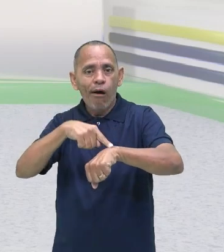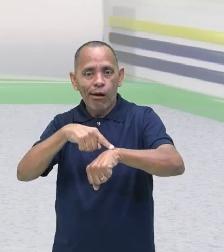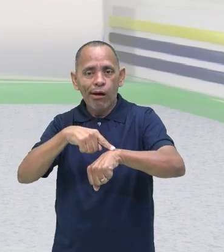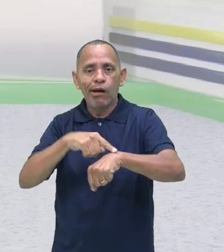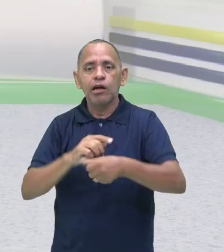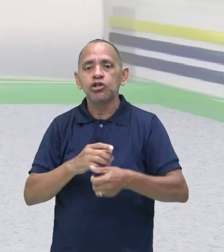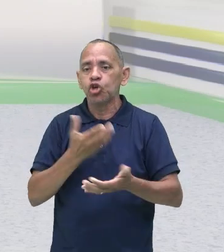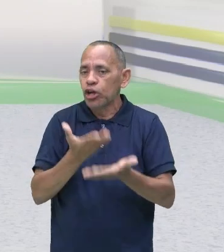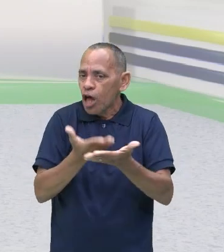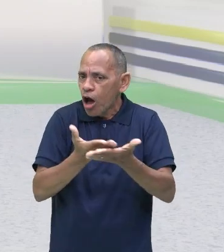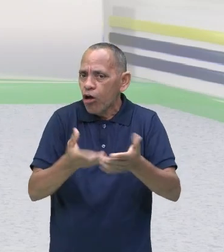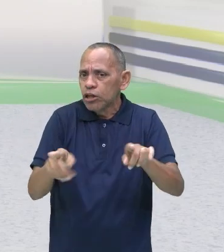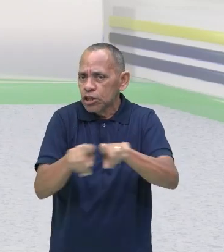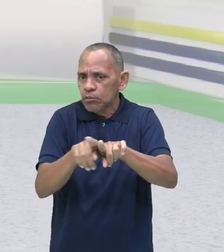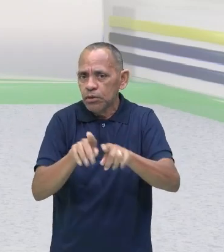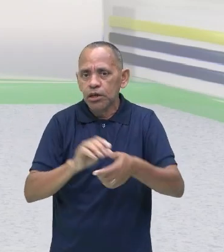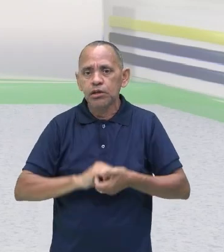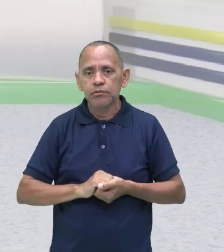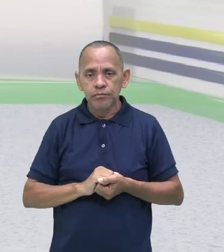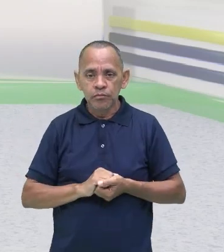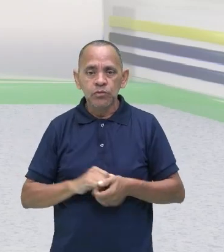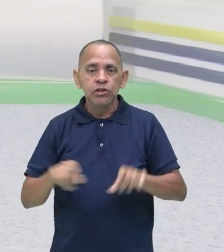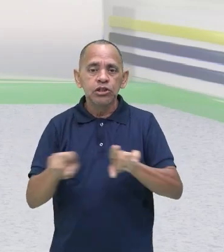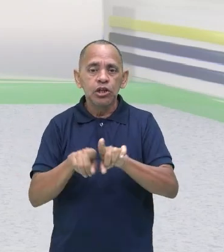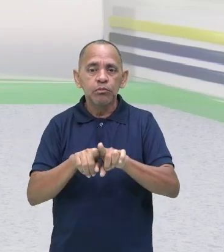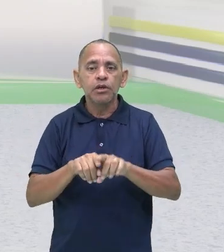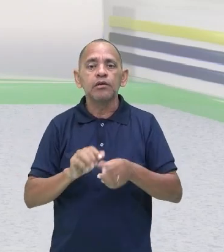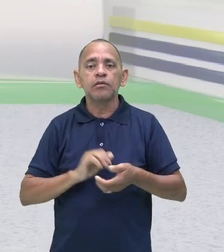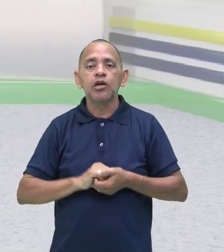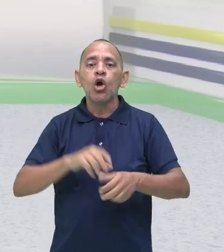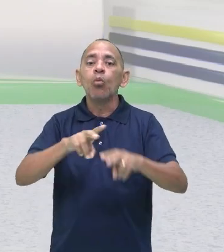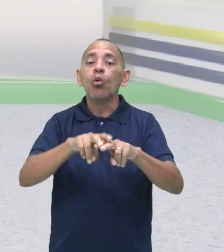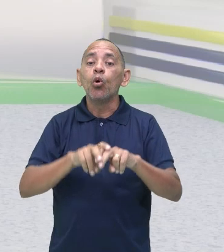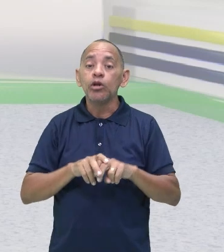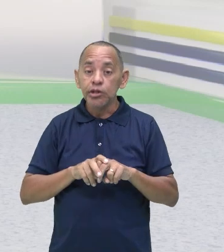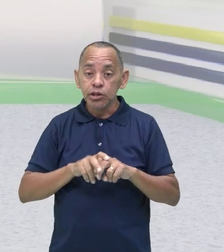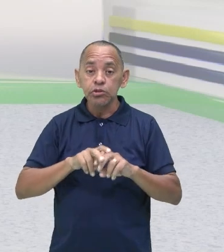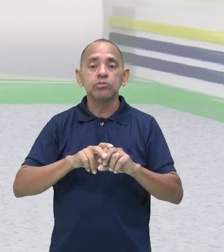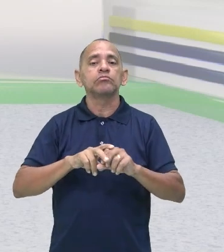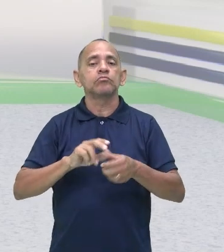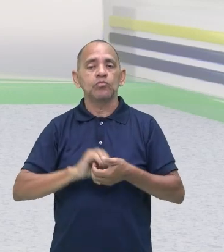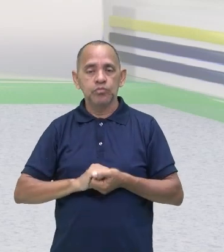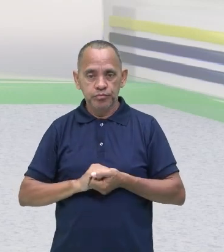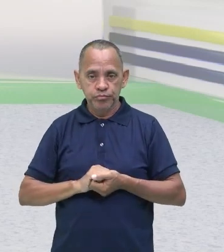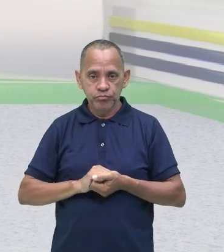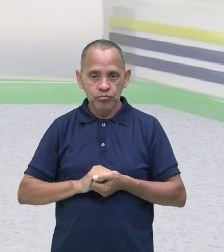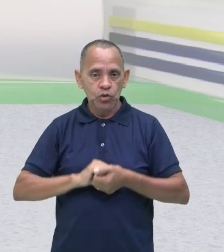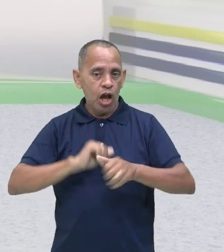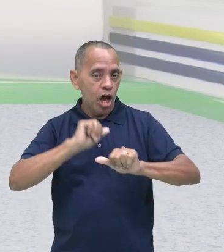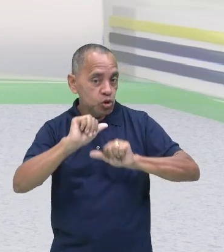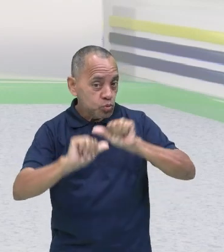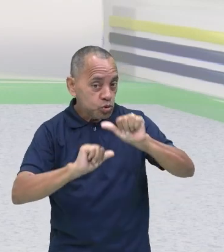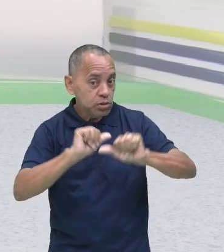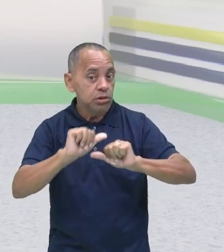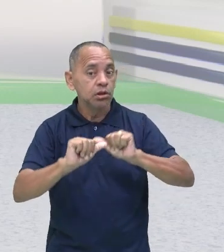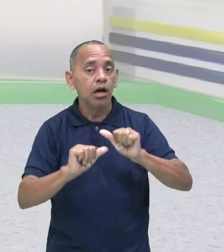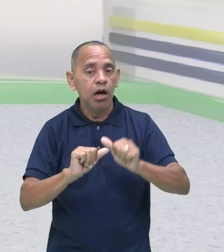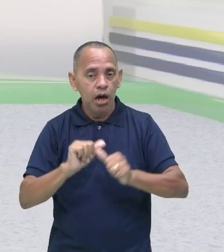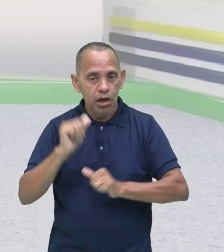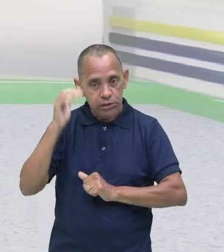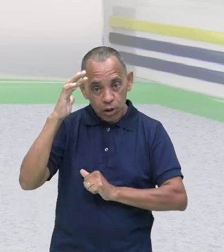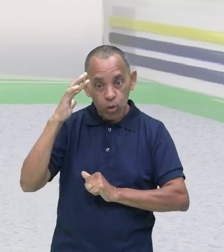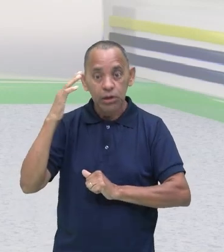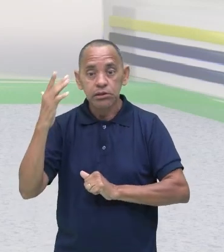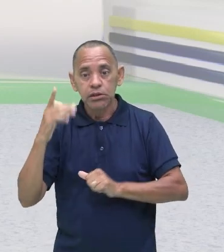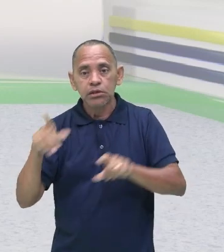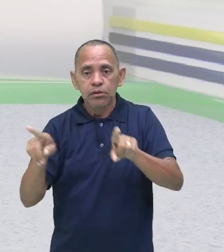ensino do itinerário formativo. Por isso, as Sim. mudanças já estão acontecendo. Então, por hora, a recomposição não vai chegar aí no